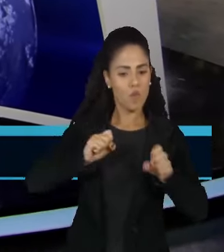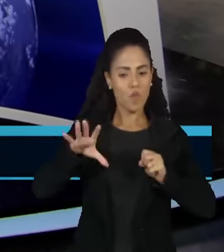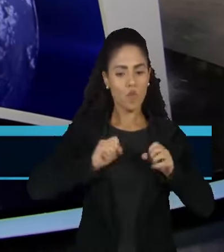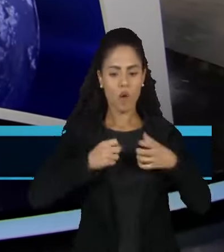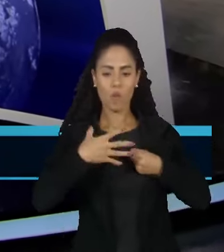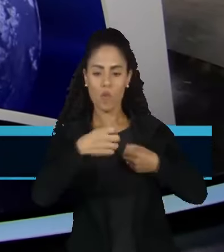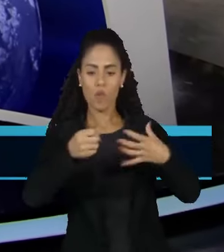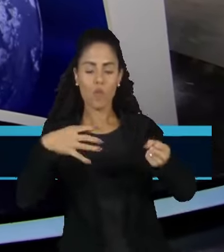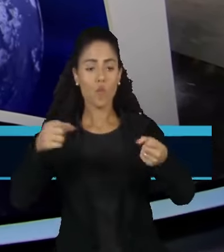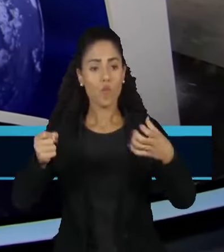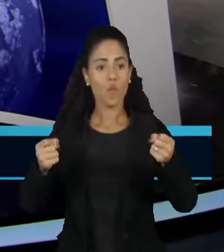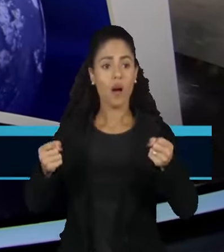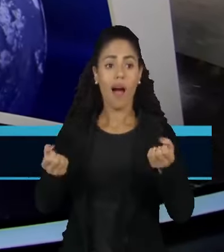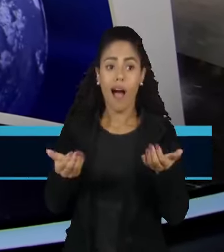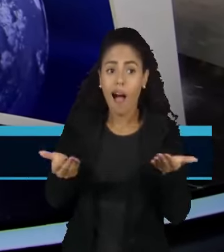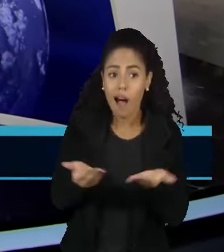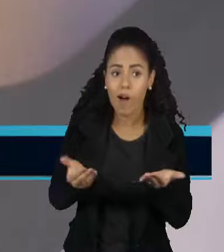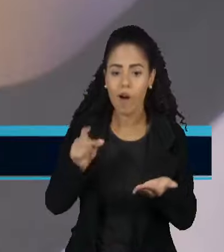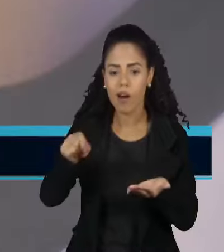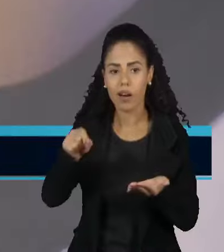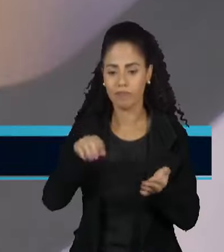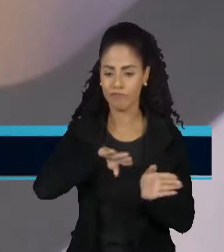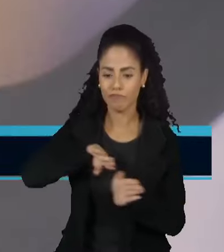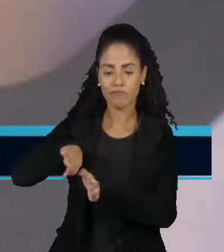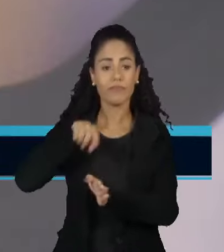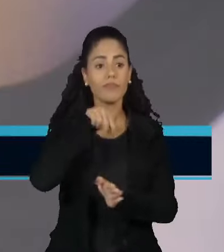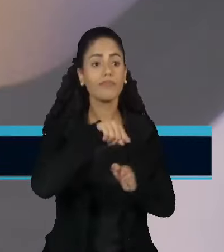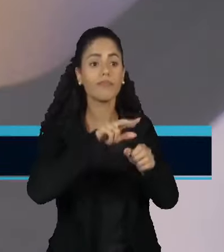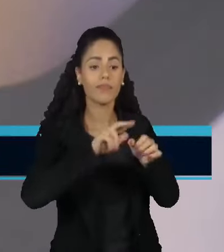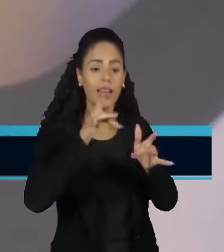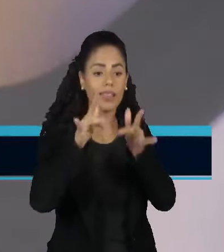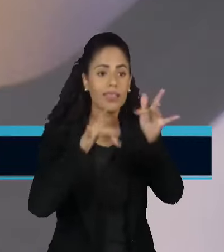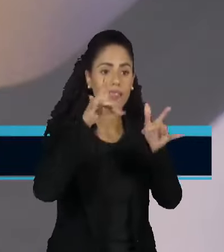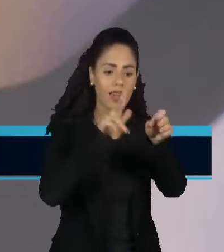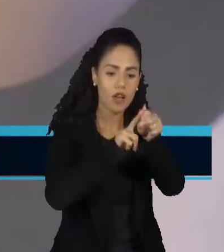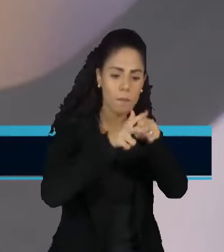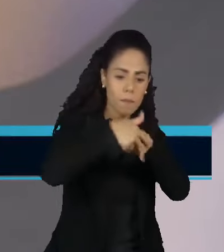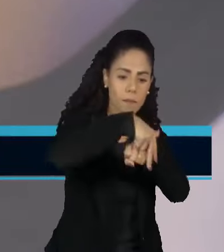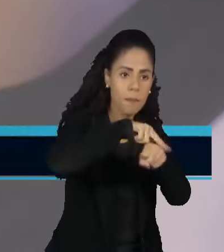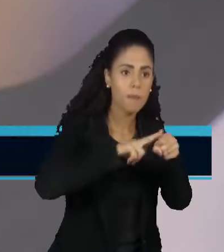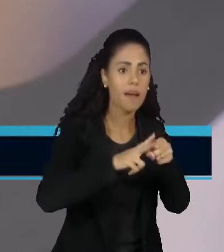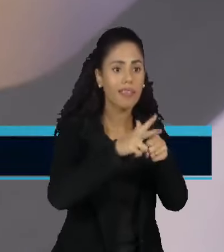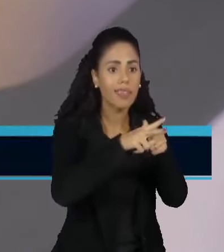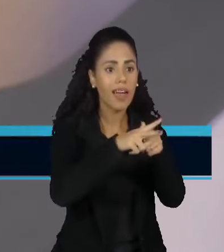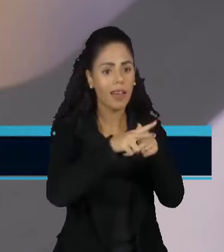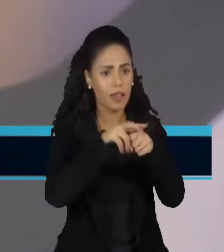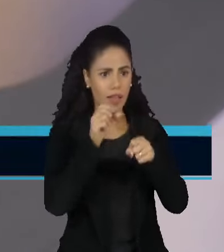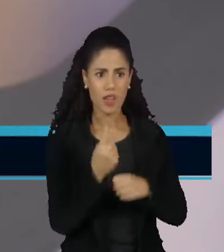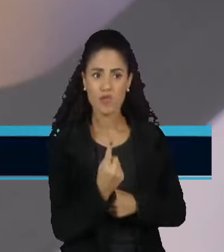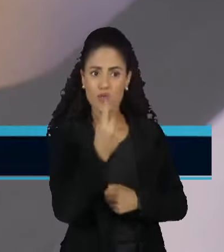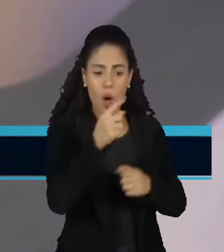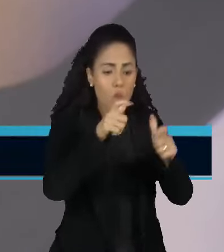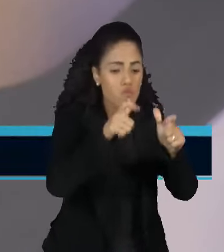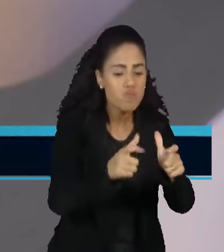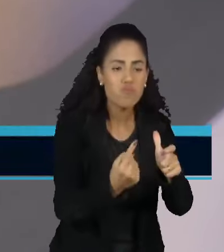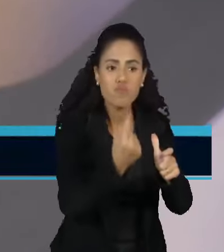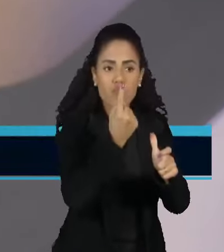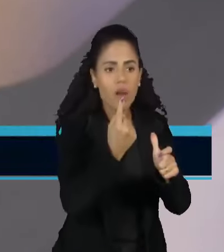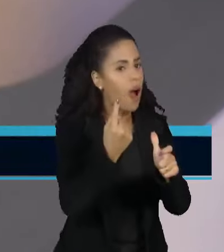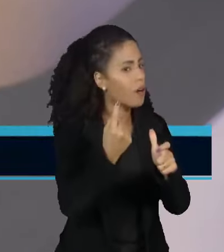na sua distribuição geográfica. Ela está chegando no centro-oeste, ela deixa de ser uma doença de costa, de